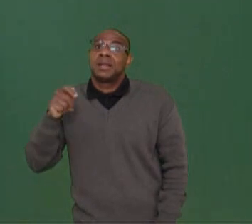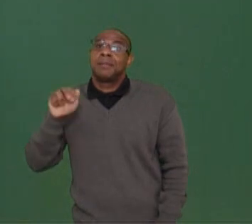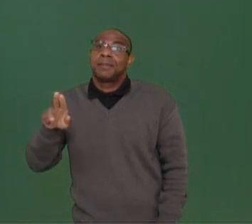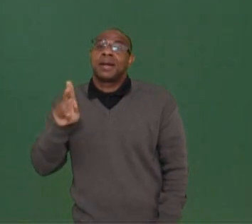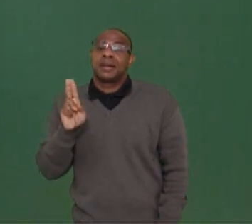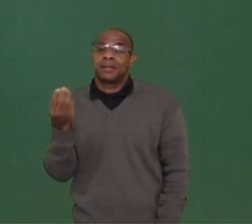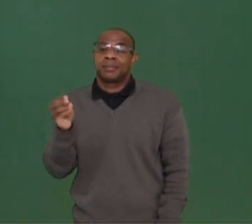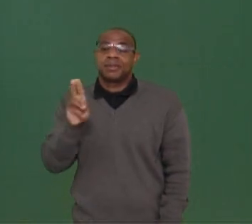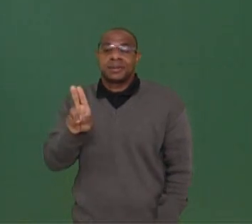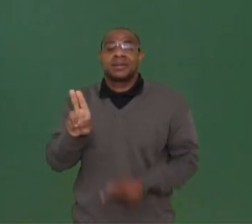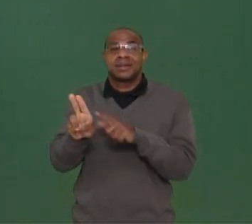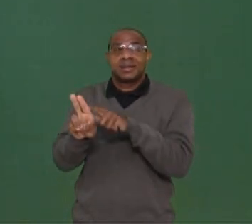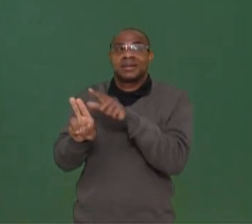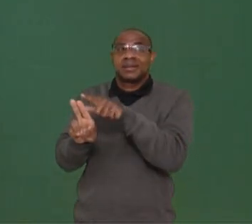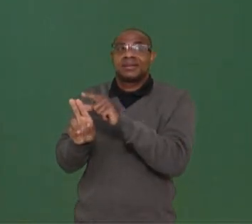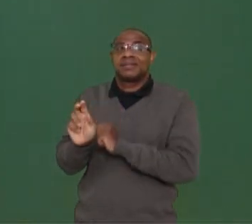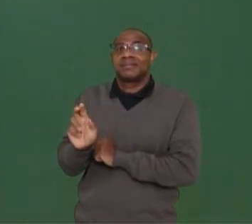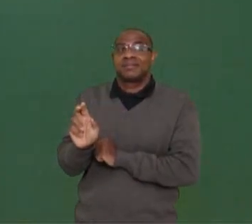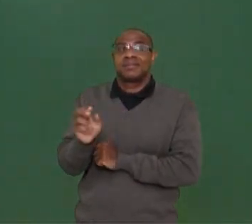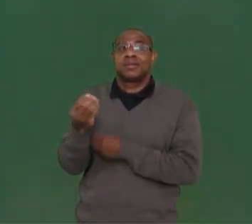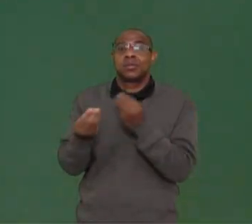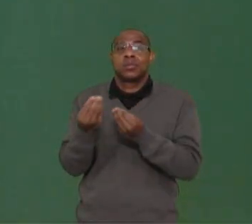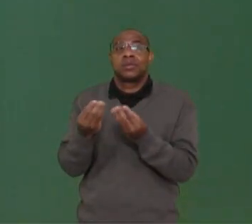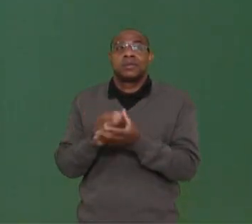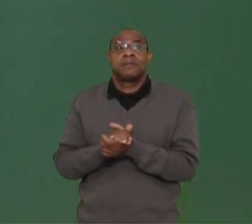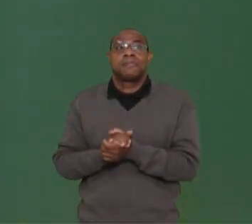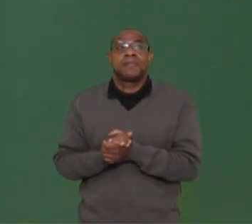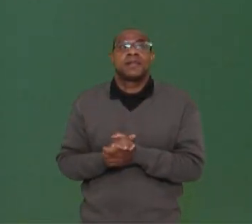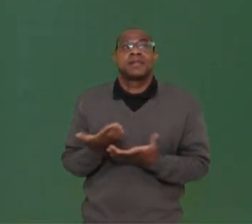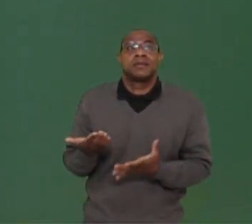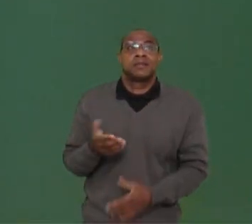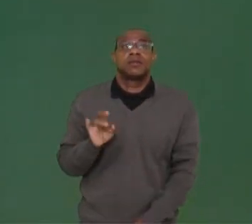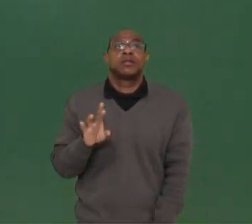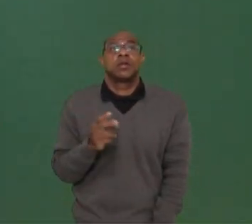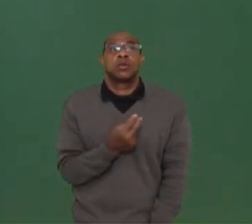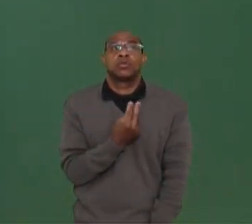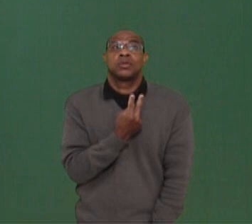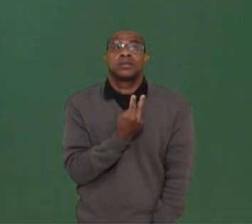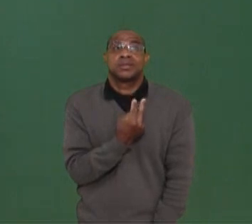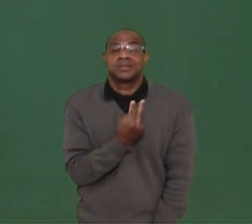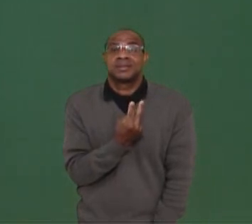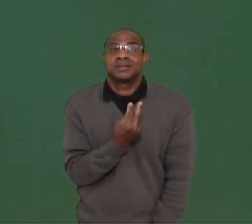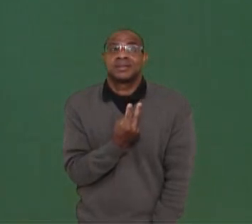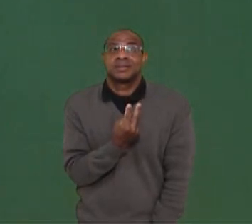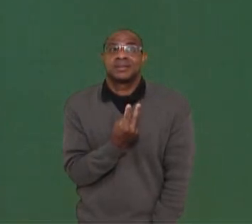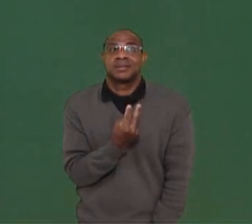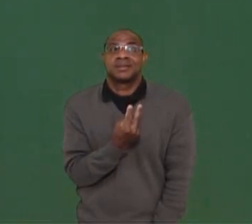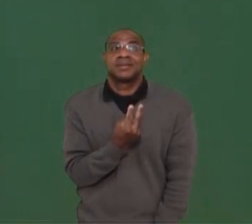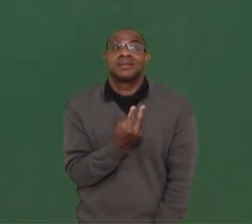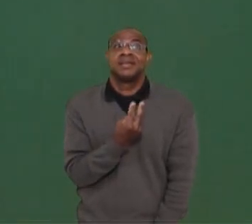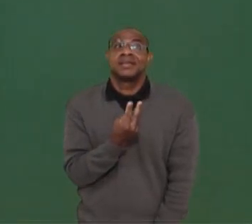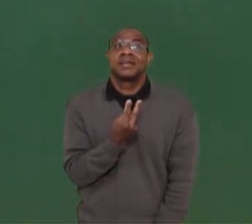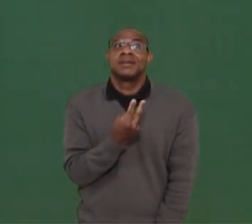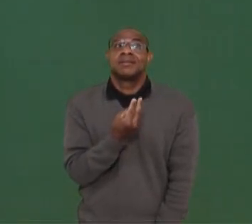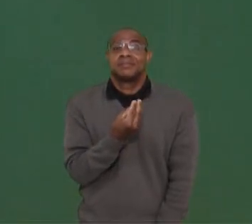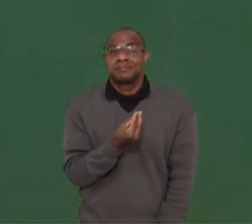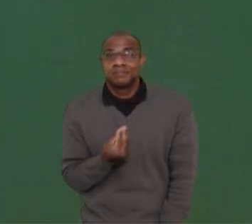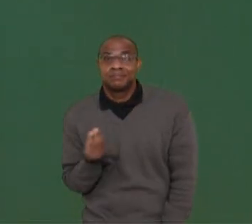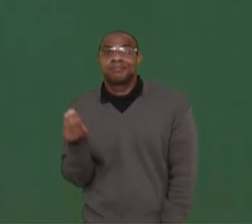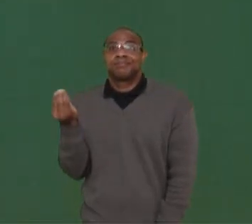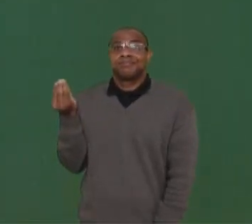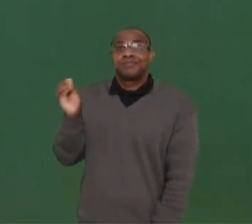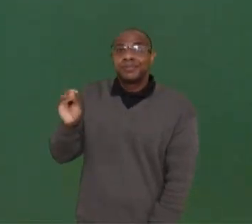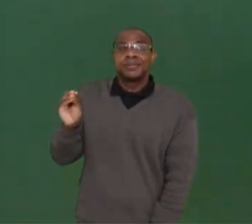Quantas opções de algarismos pares eu tenho nessa escolha? Só o 2. Então o 2 eu vou ter que fixar na